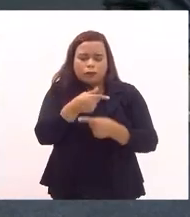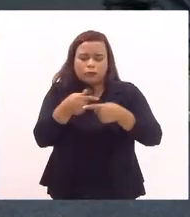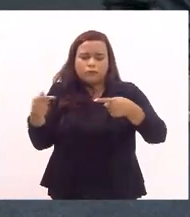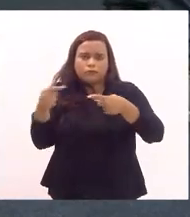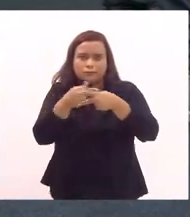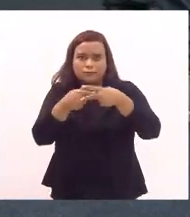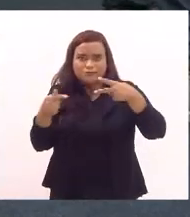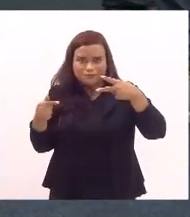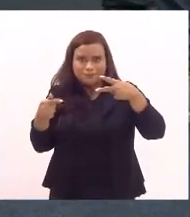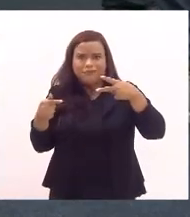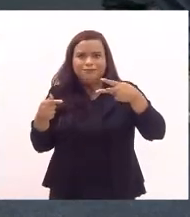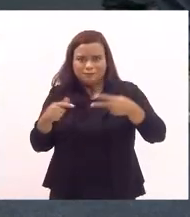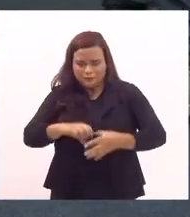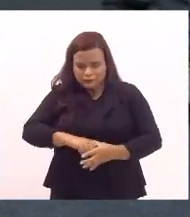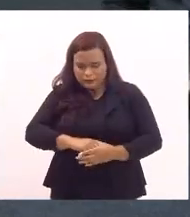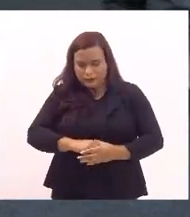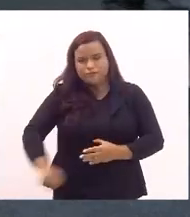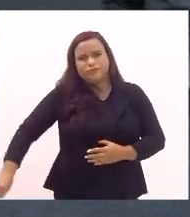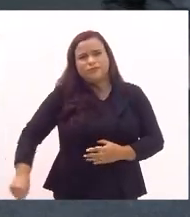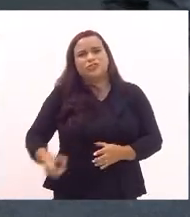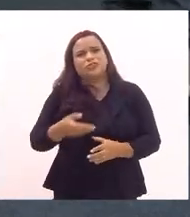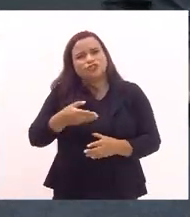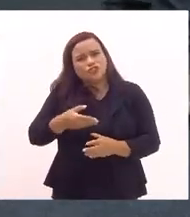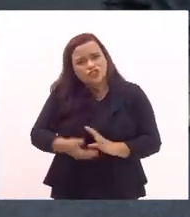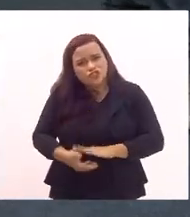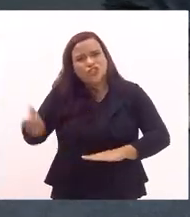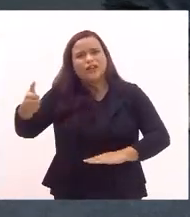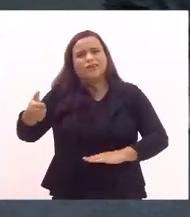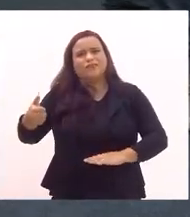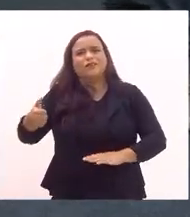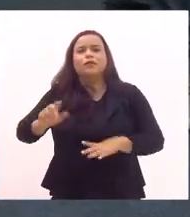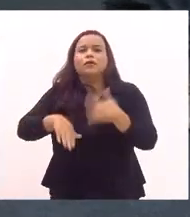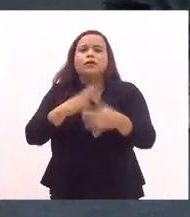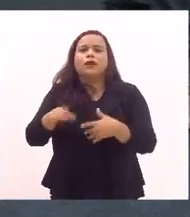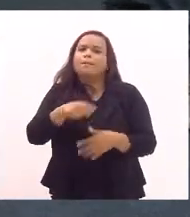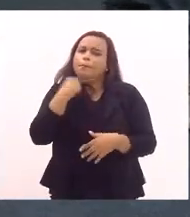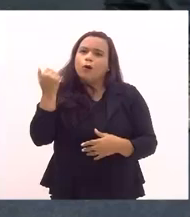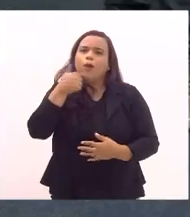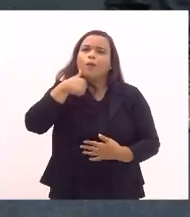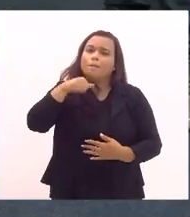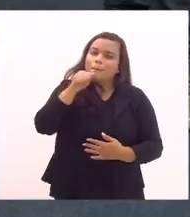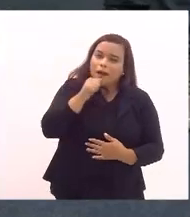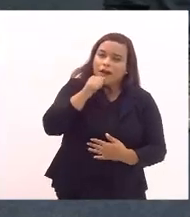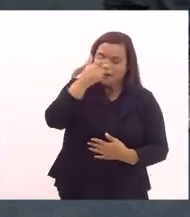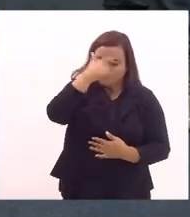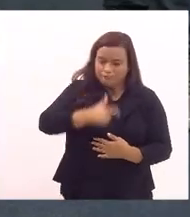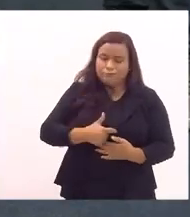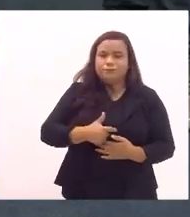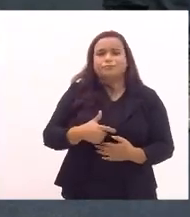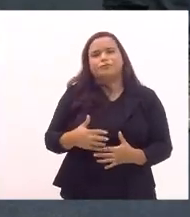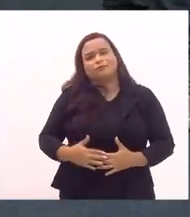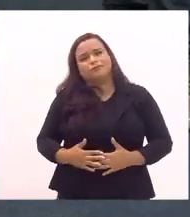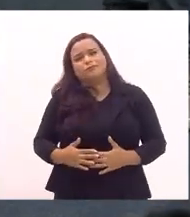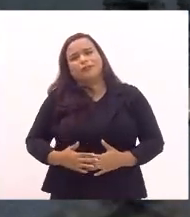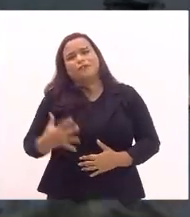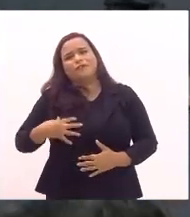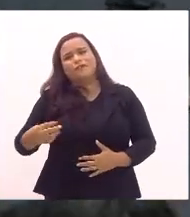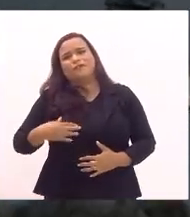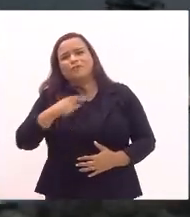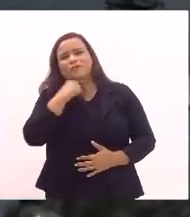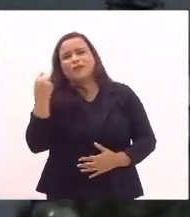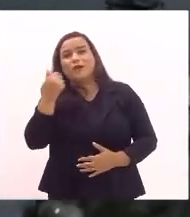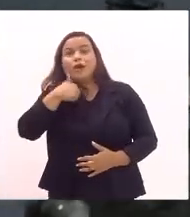dela e morreu também a mãe EA criança a mãe de infecção generalizada